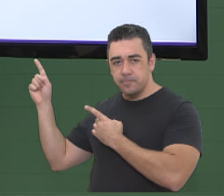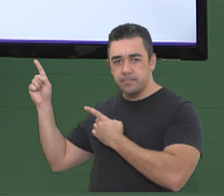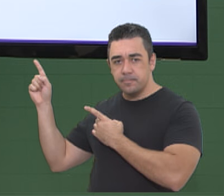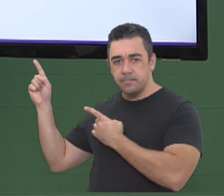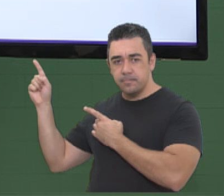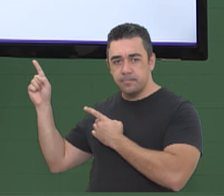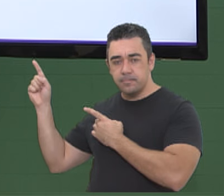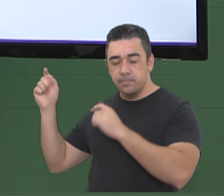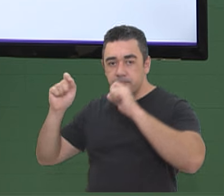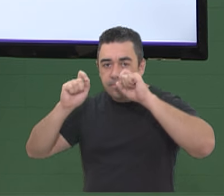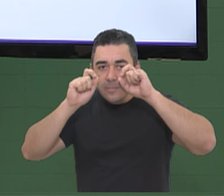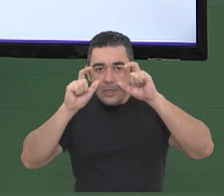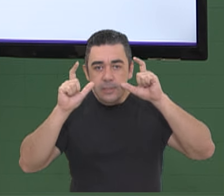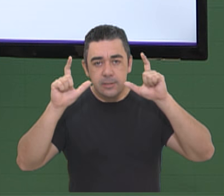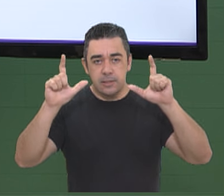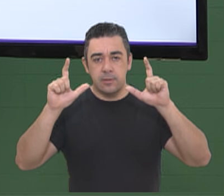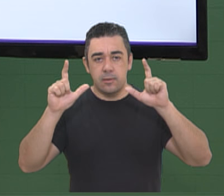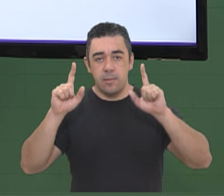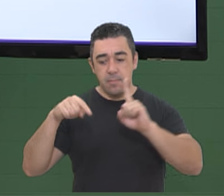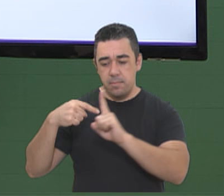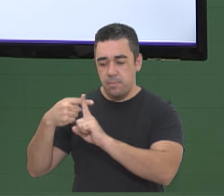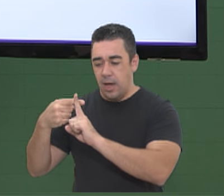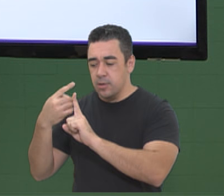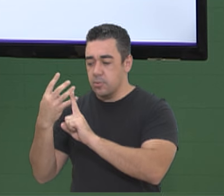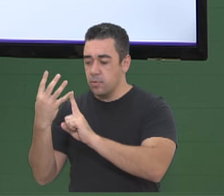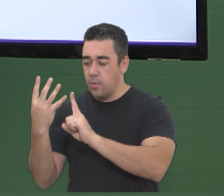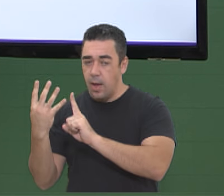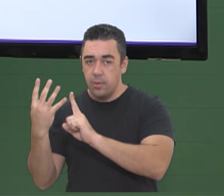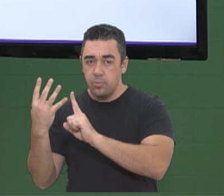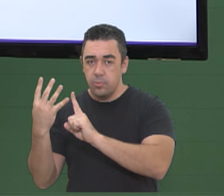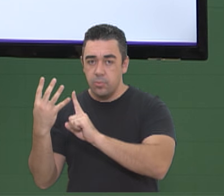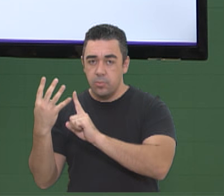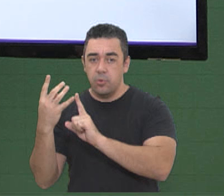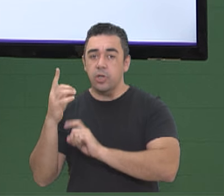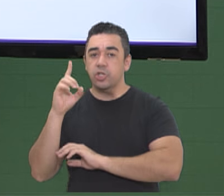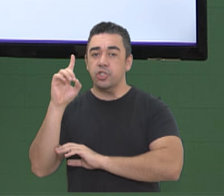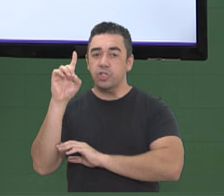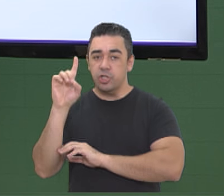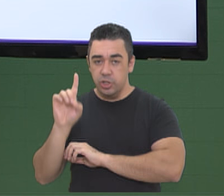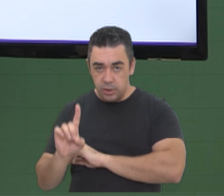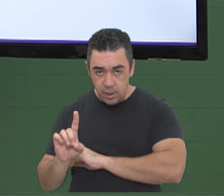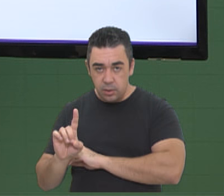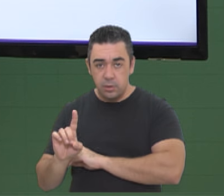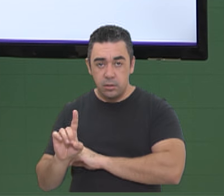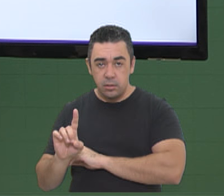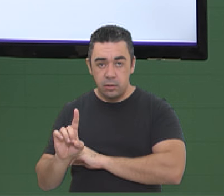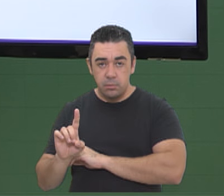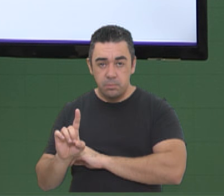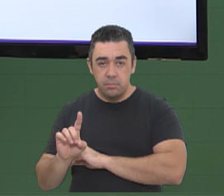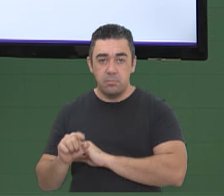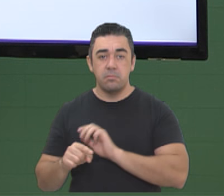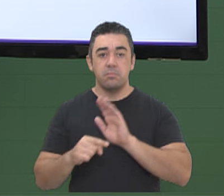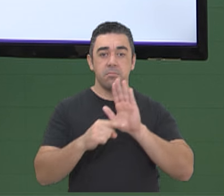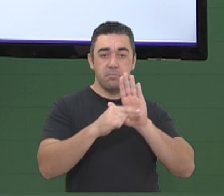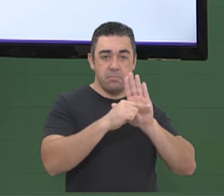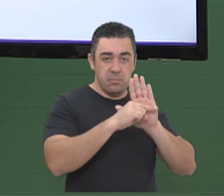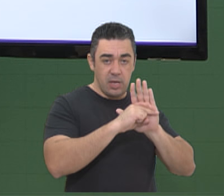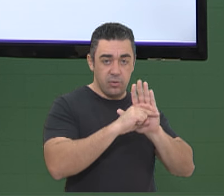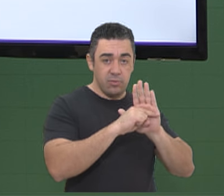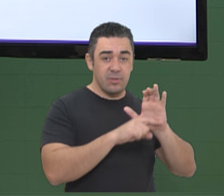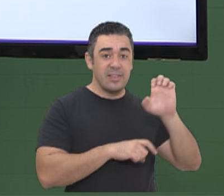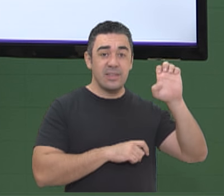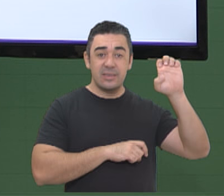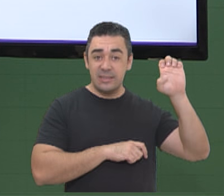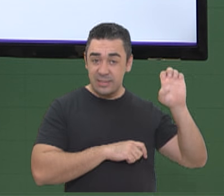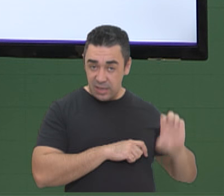falando. Mais 4 está à direita do referencial. Menos está